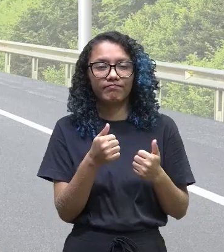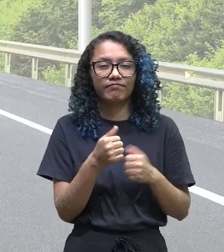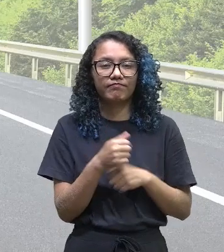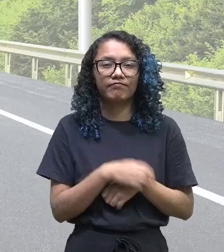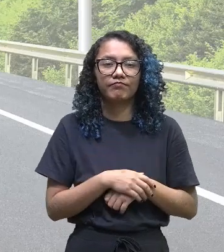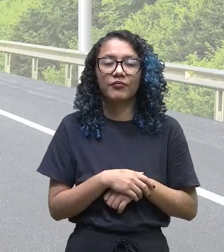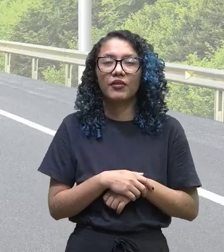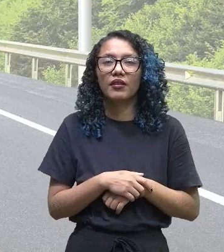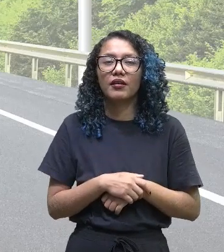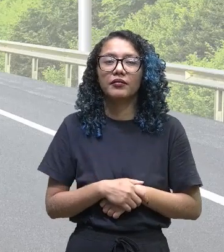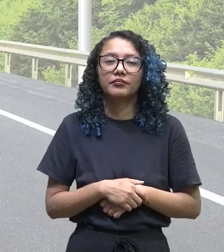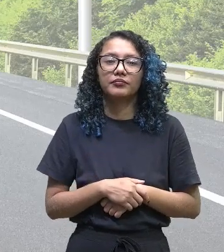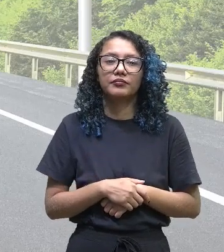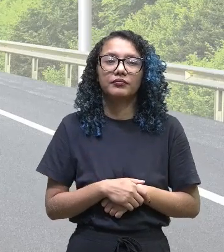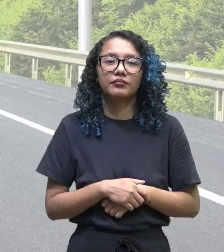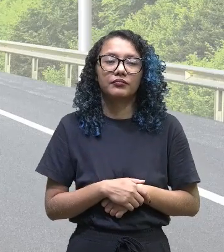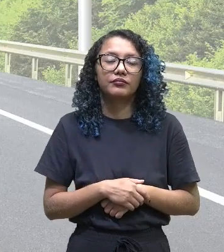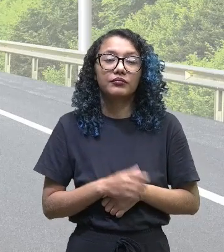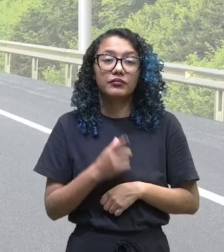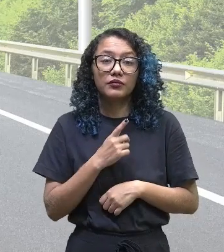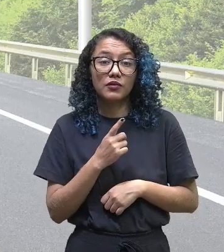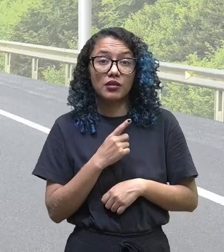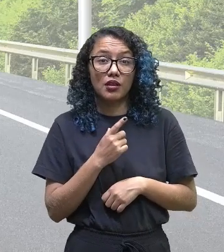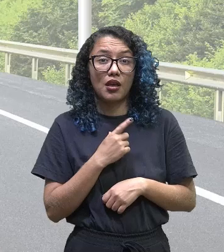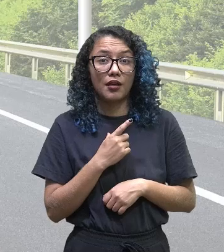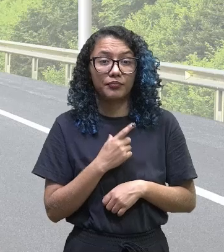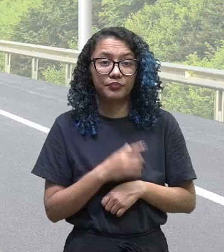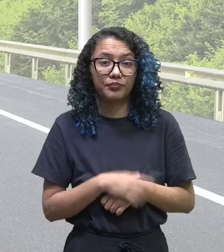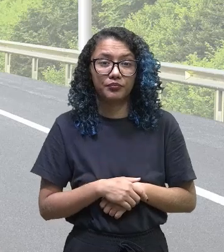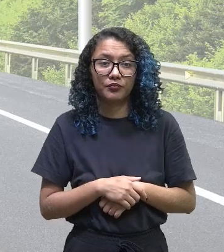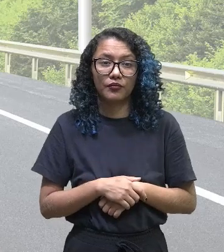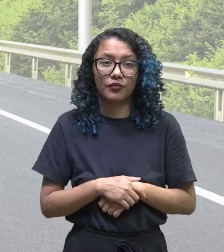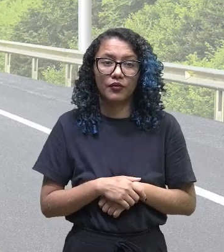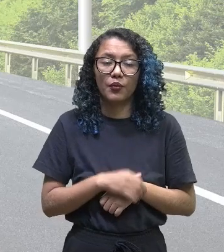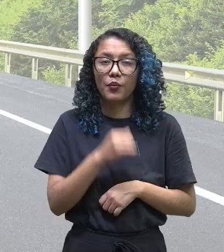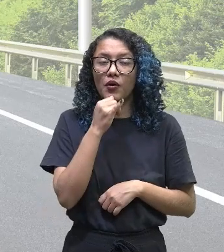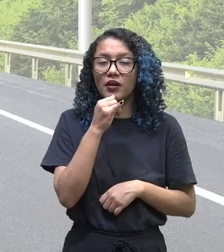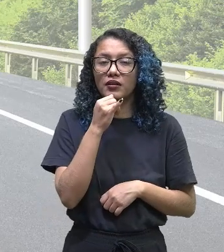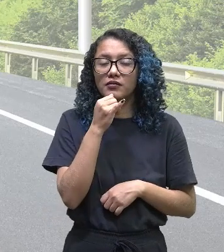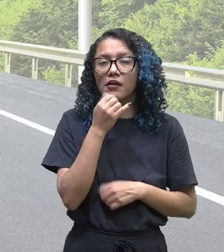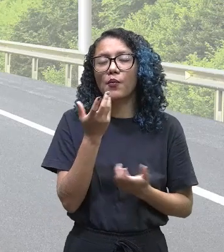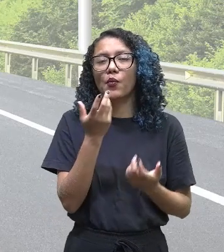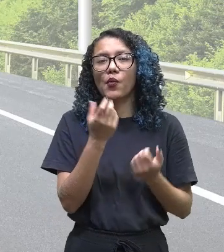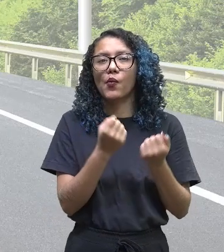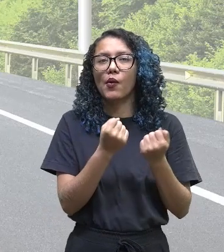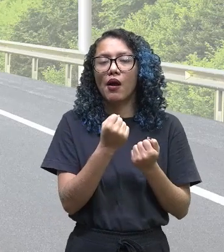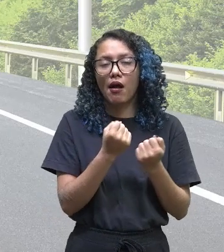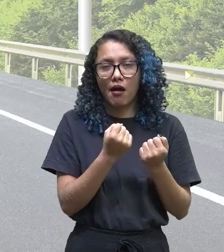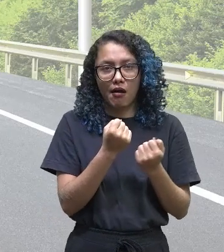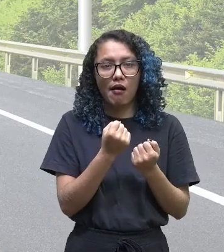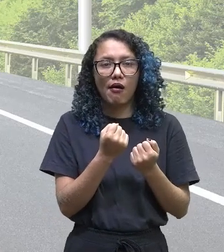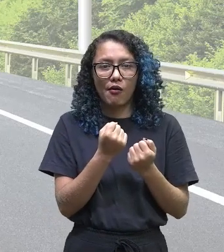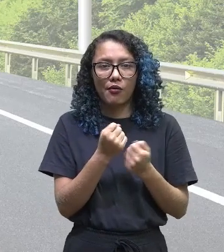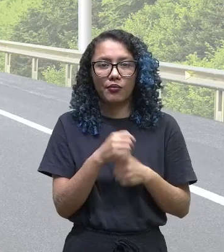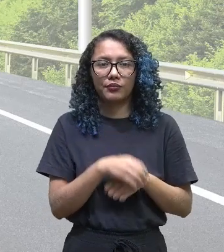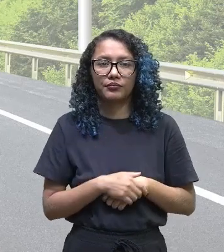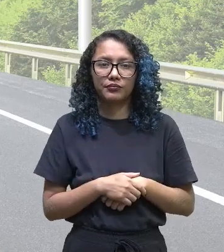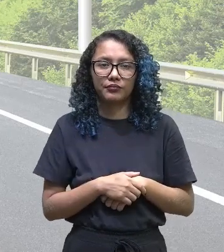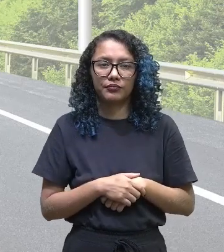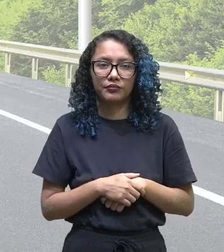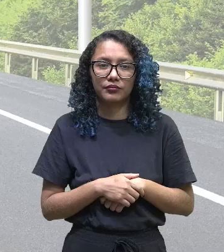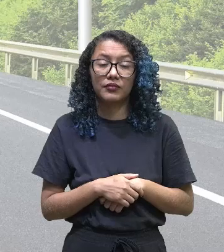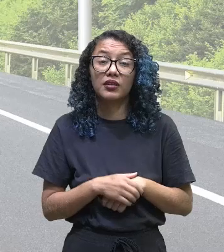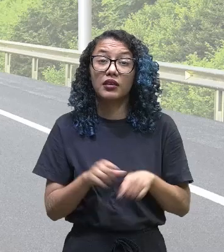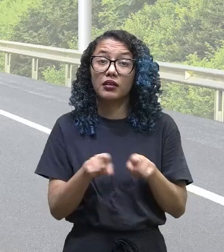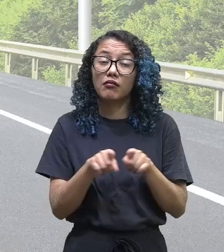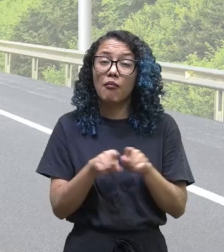que temos os veículos mais, né, automatizados, como o coche, aqueles que vão passar por raíles, como